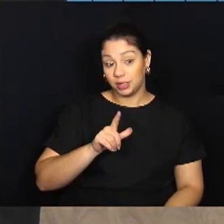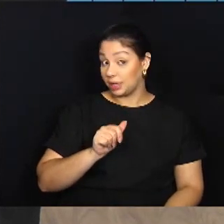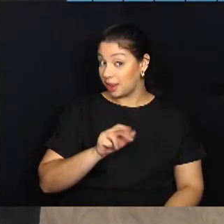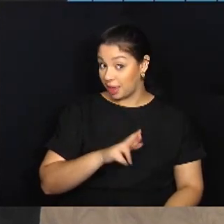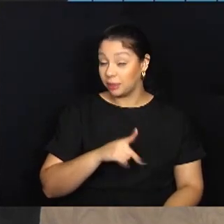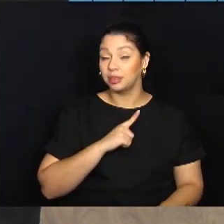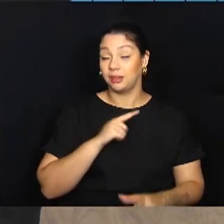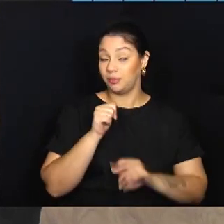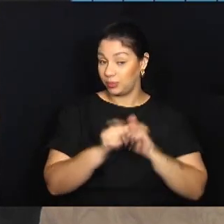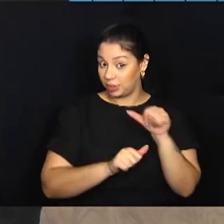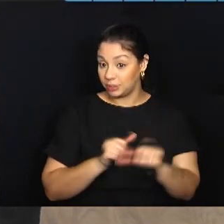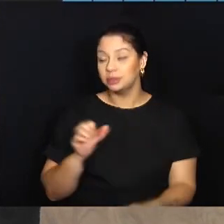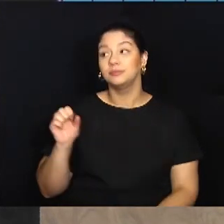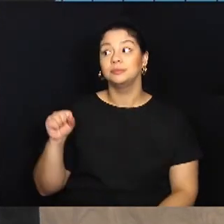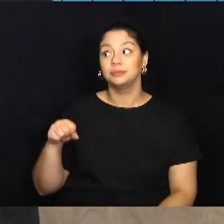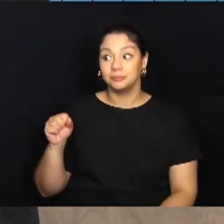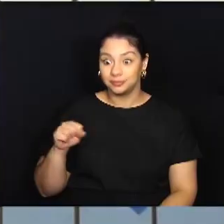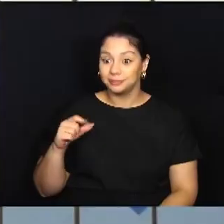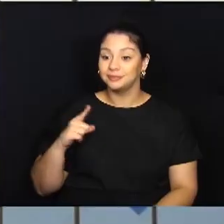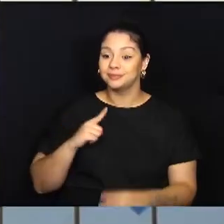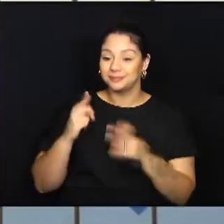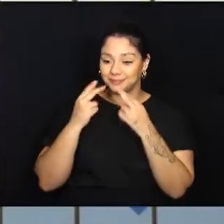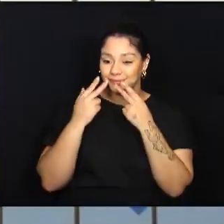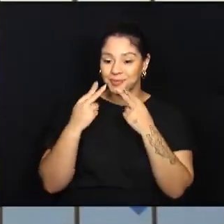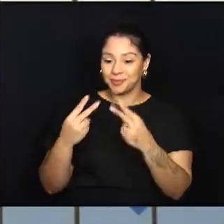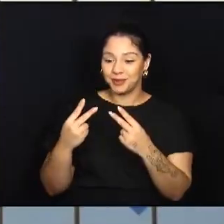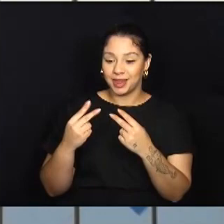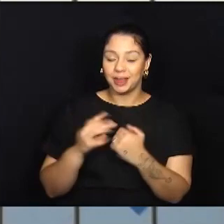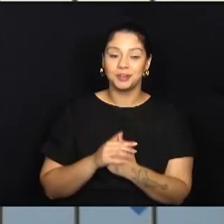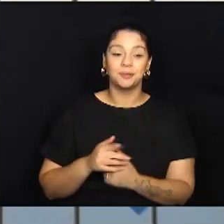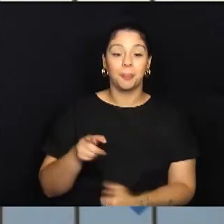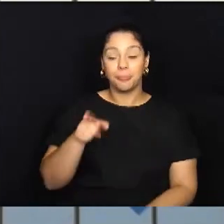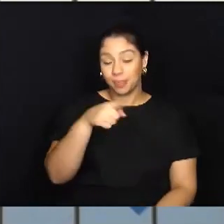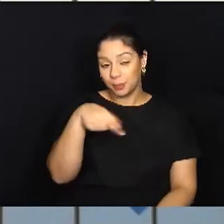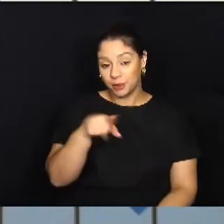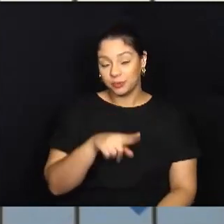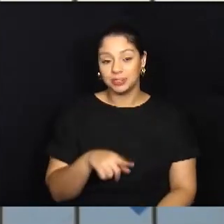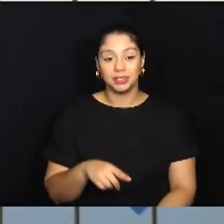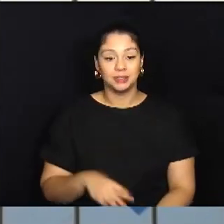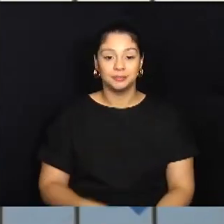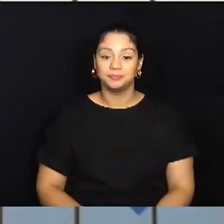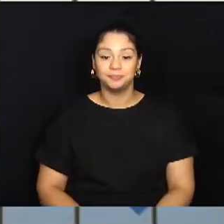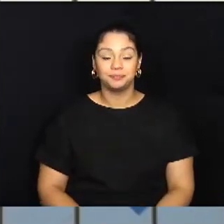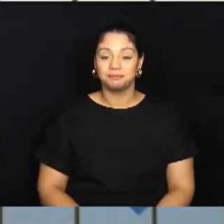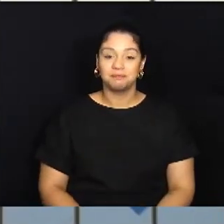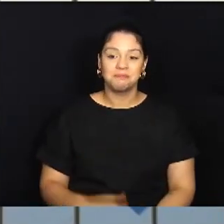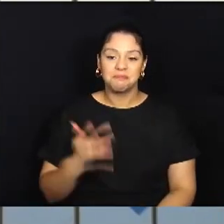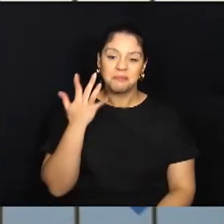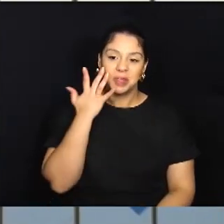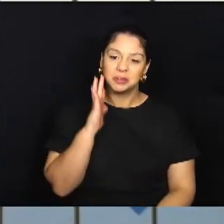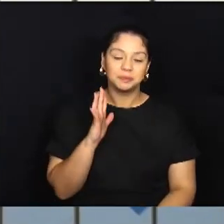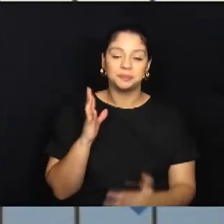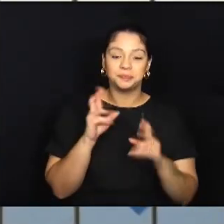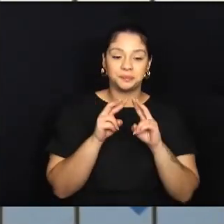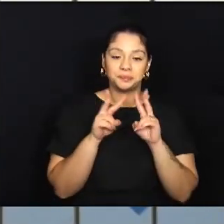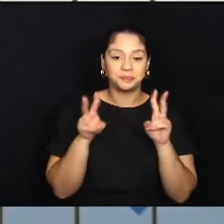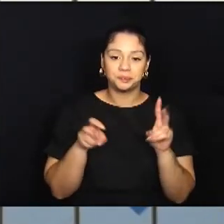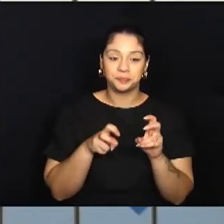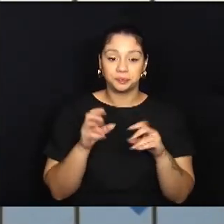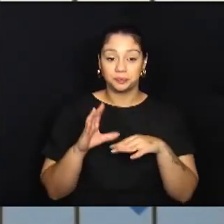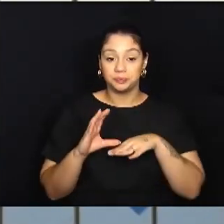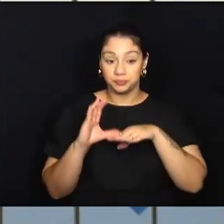mudança. Tem uma novidade. Para você que não sabe muito sobre o Conselho Tutelar,